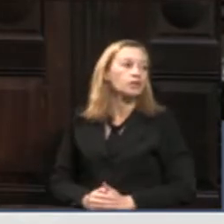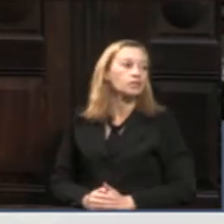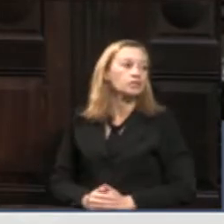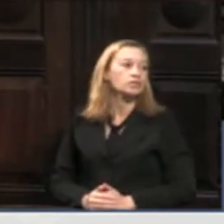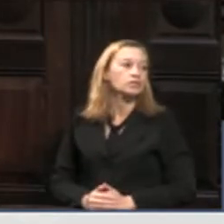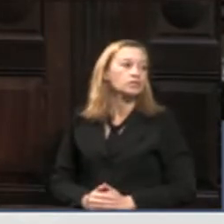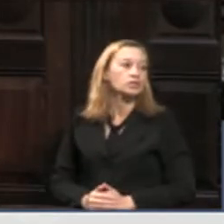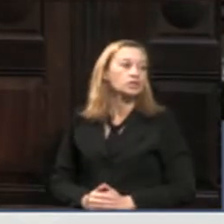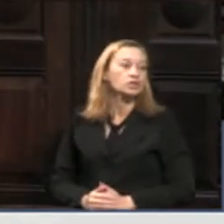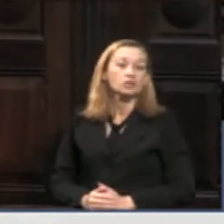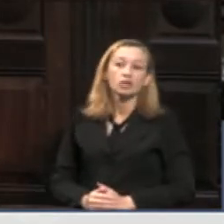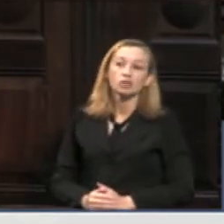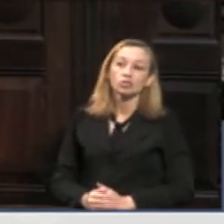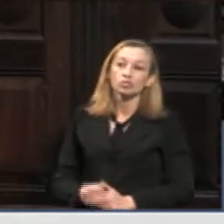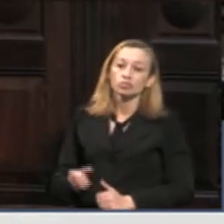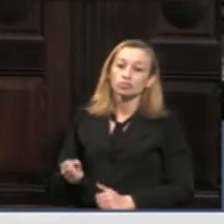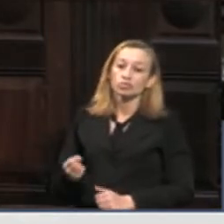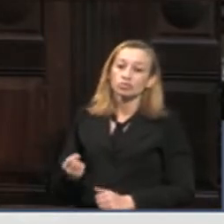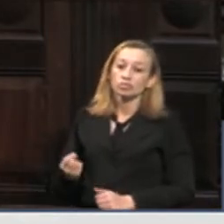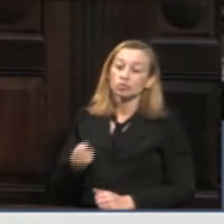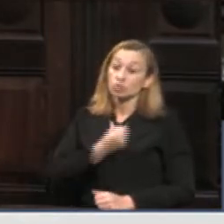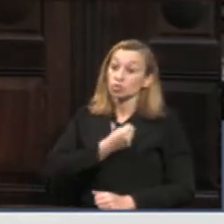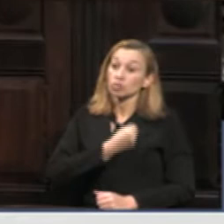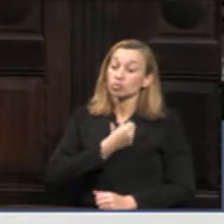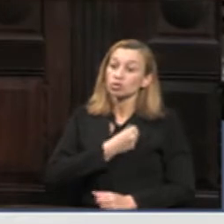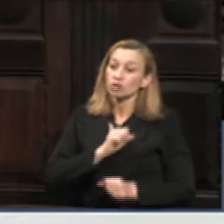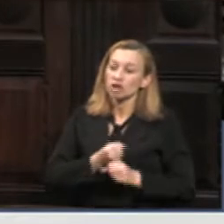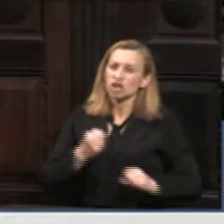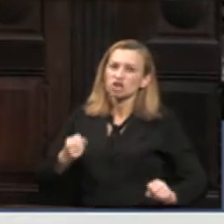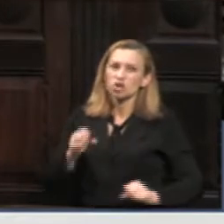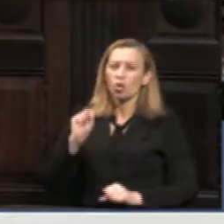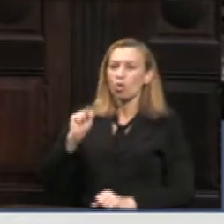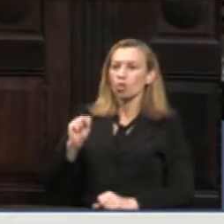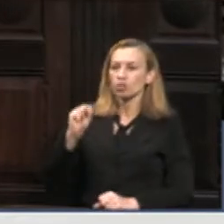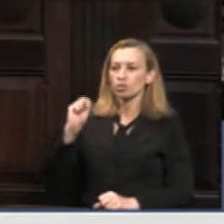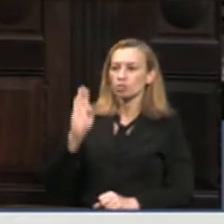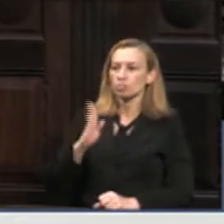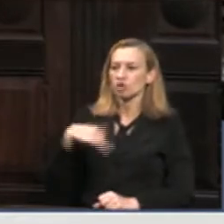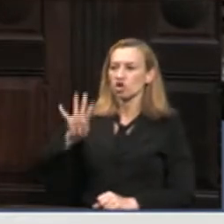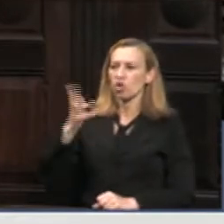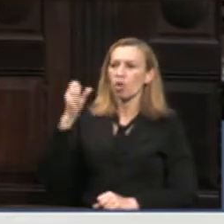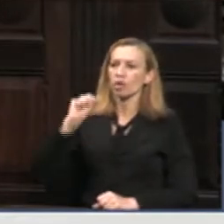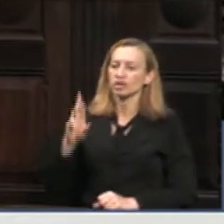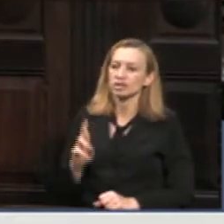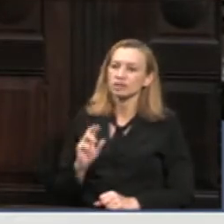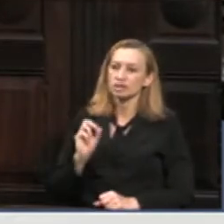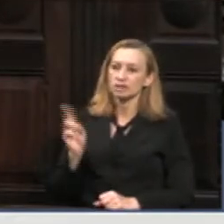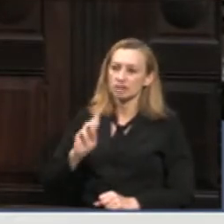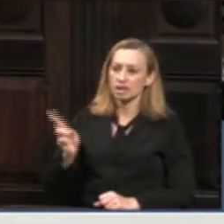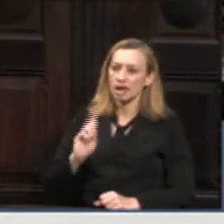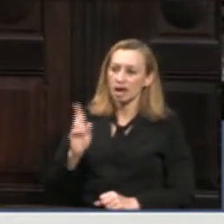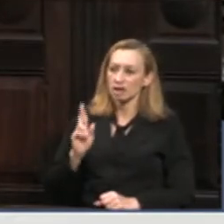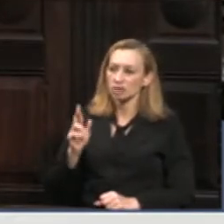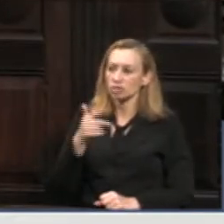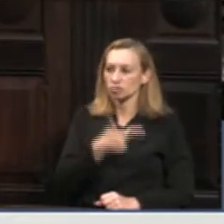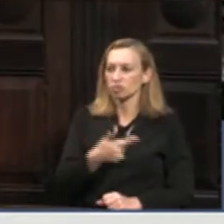rombo orçamentário de 8 bilhões de reais para